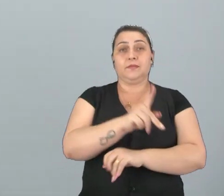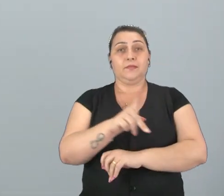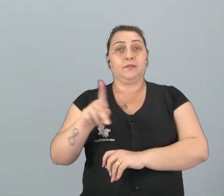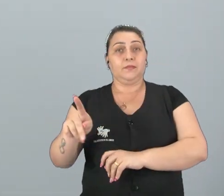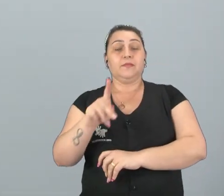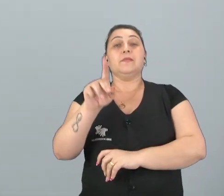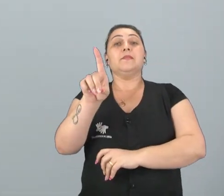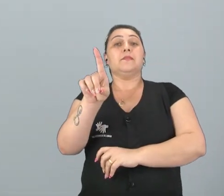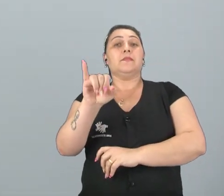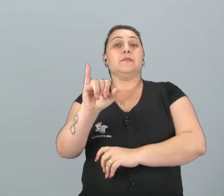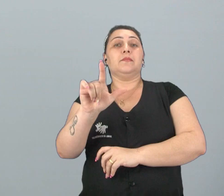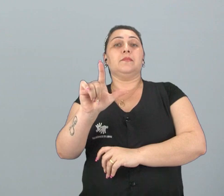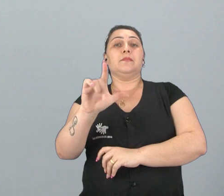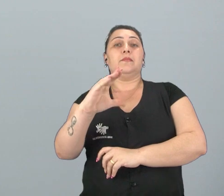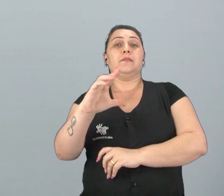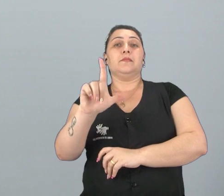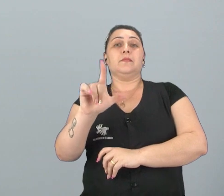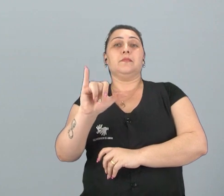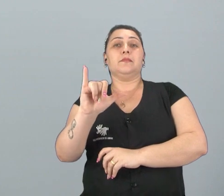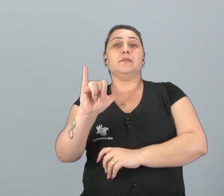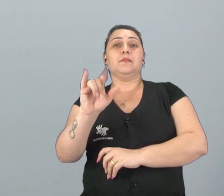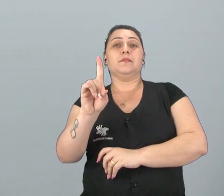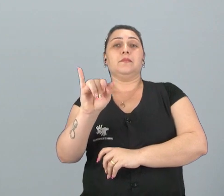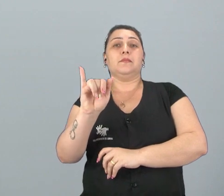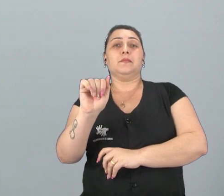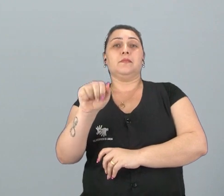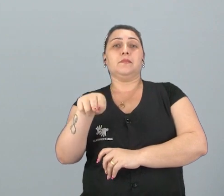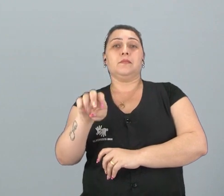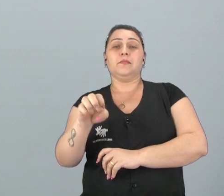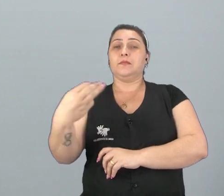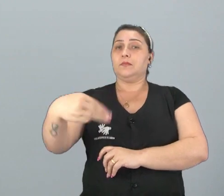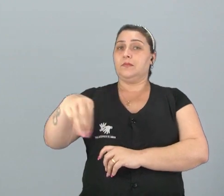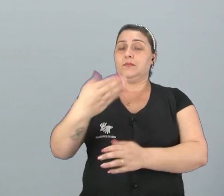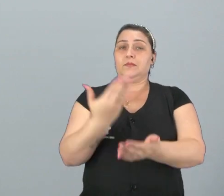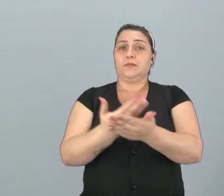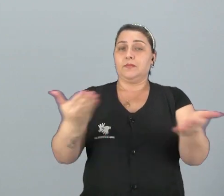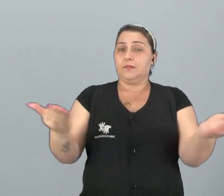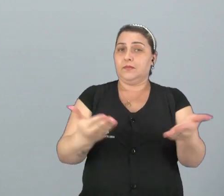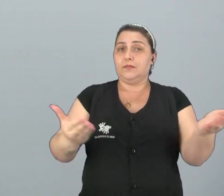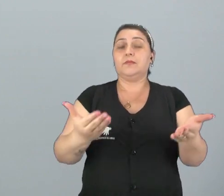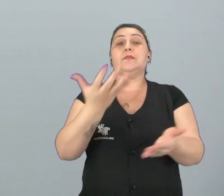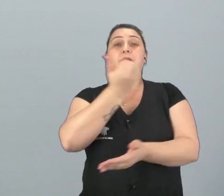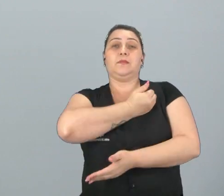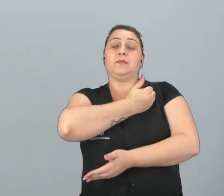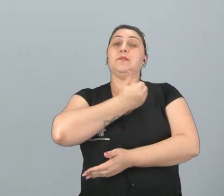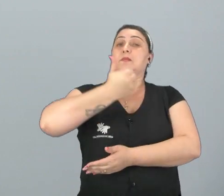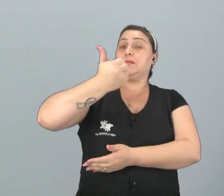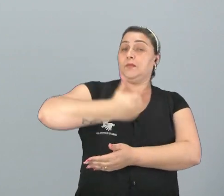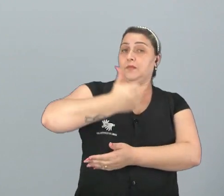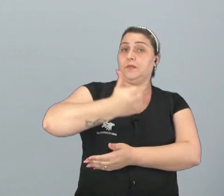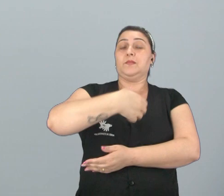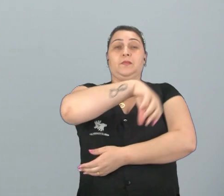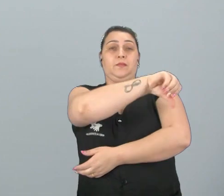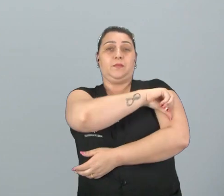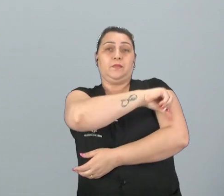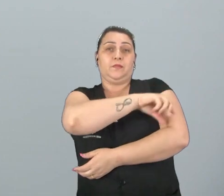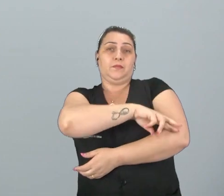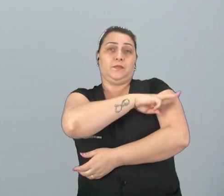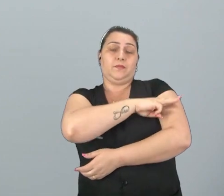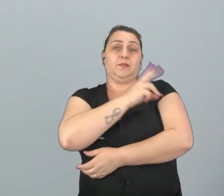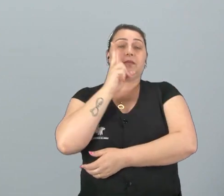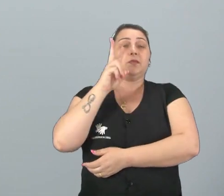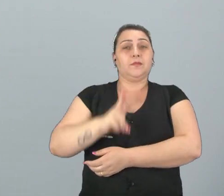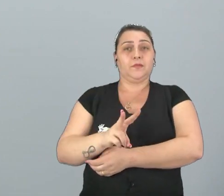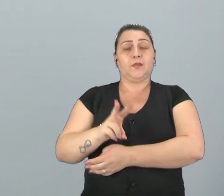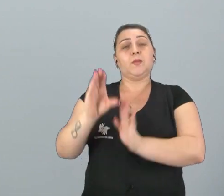Eu sou a professora Dioclidiane, de Matemática, e nessa aula de hoje, a aula 01 do 9º ano do Ensino Fundamental, nós